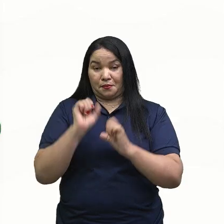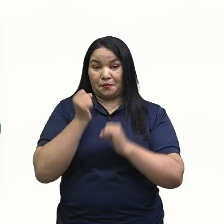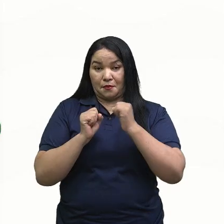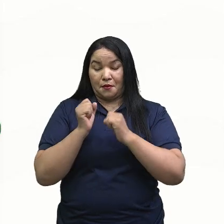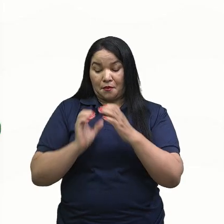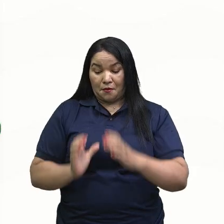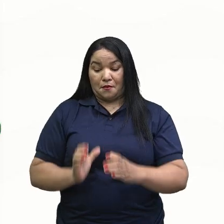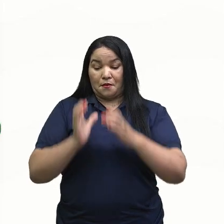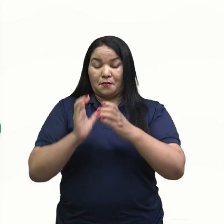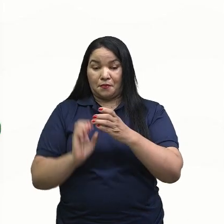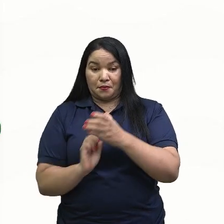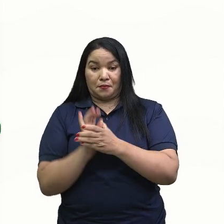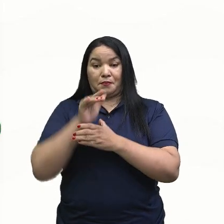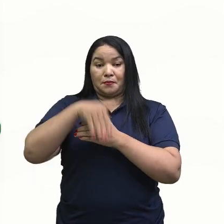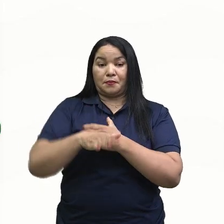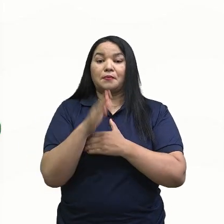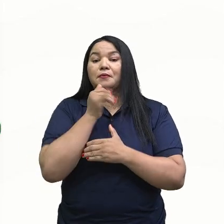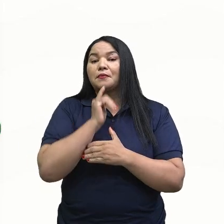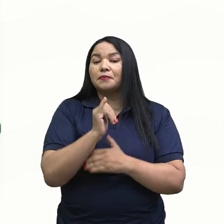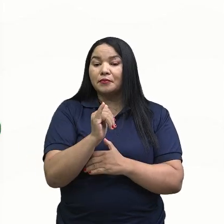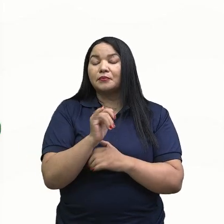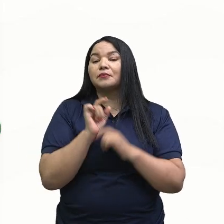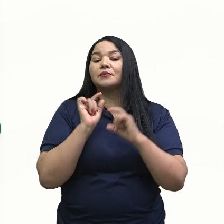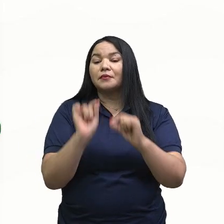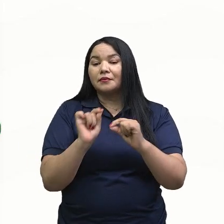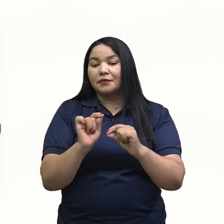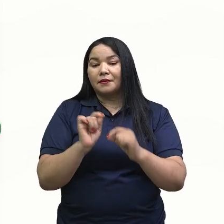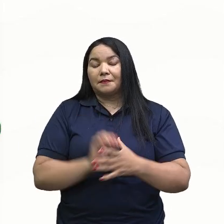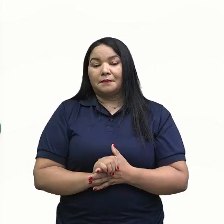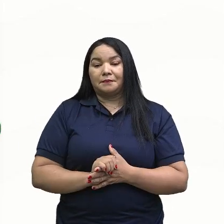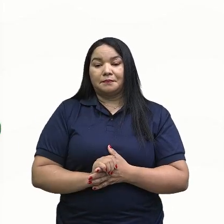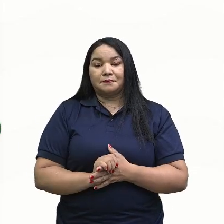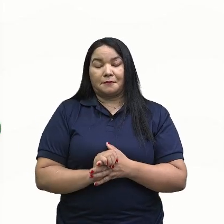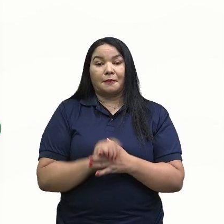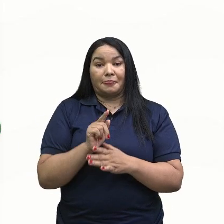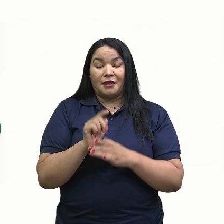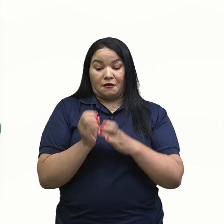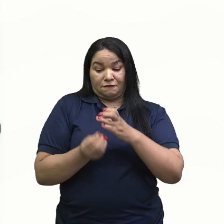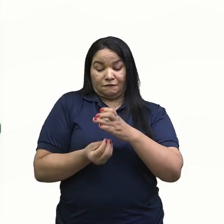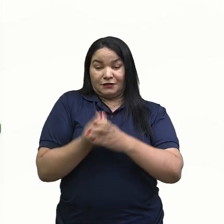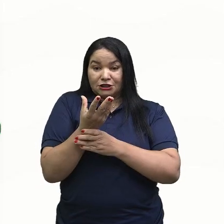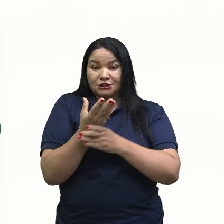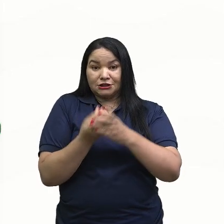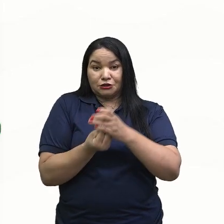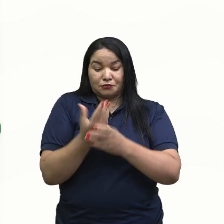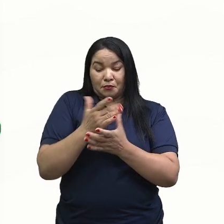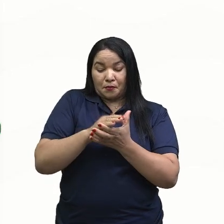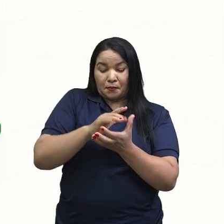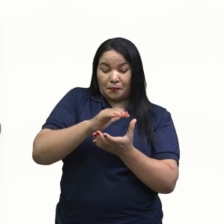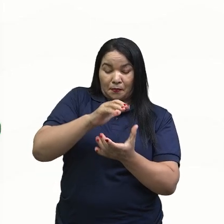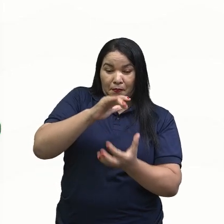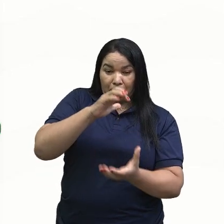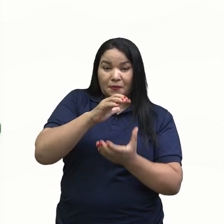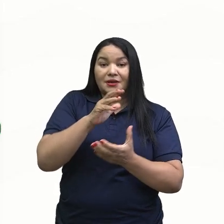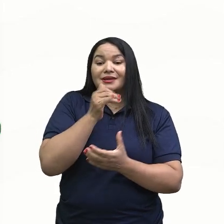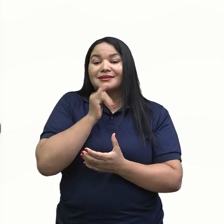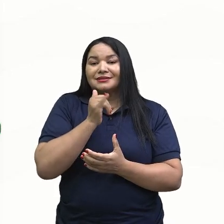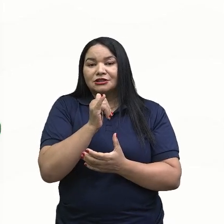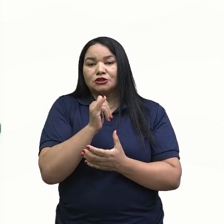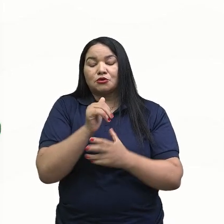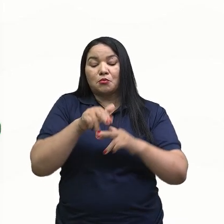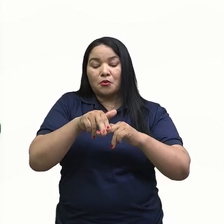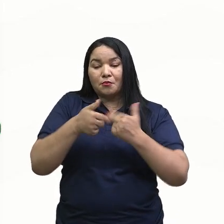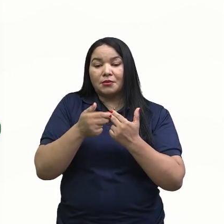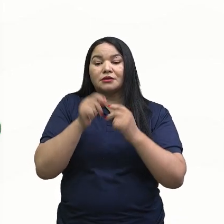tá? A usina nuclear, ela vai gerar energia que acontece por meio